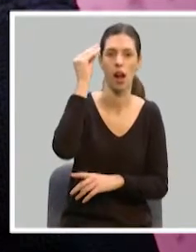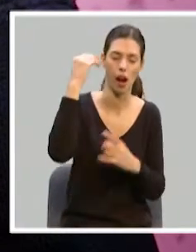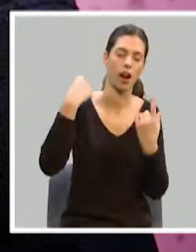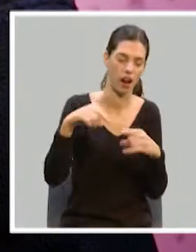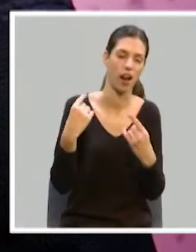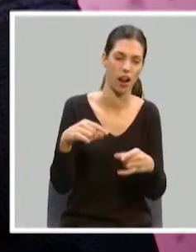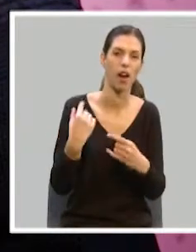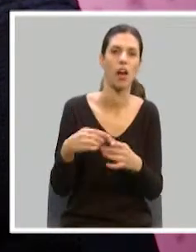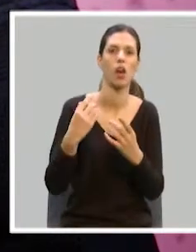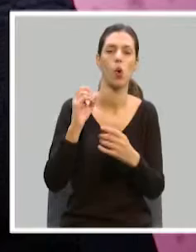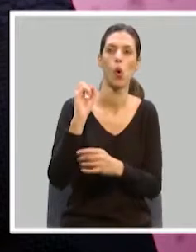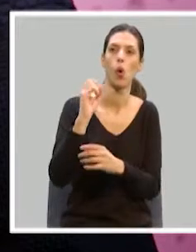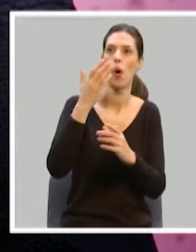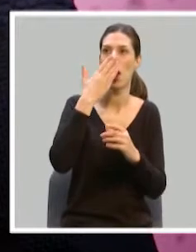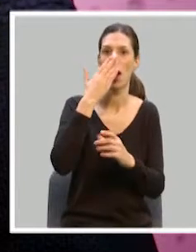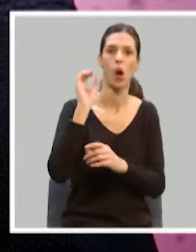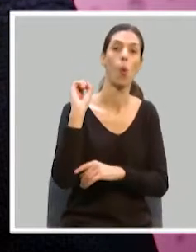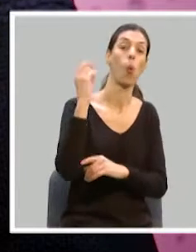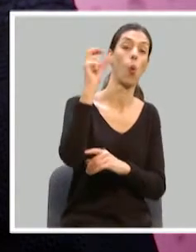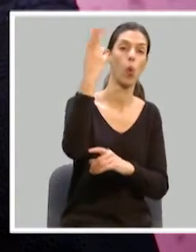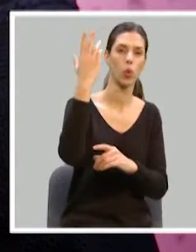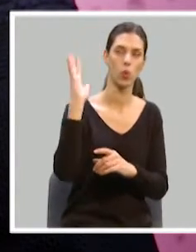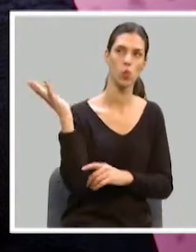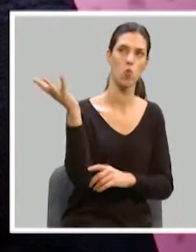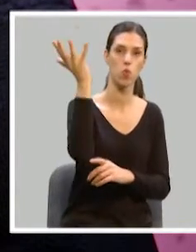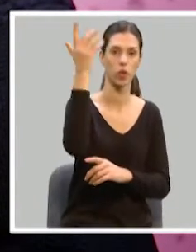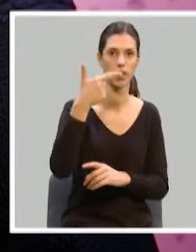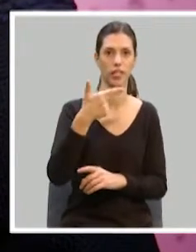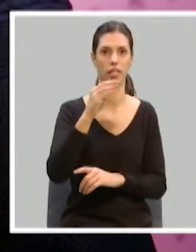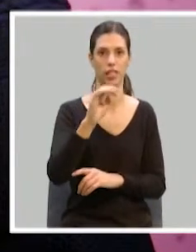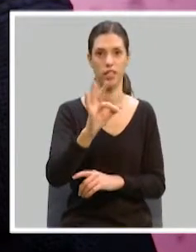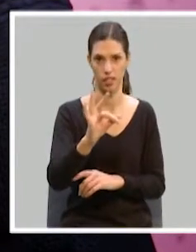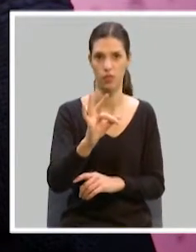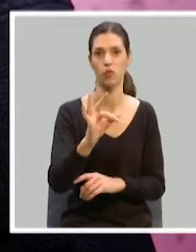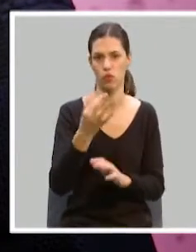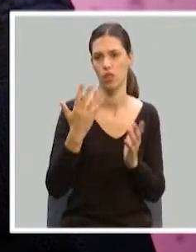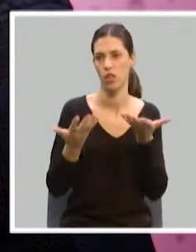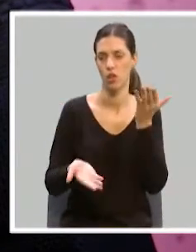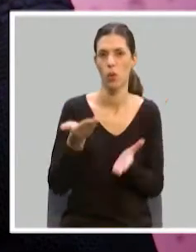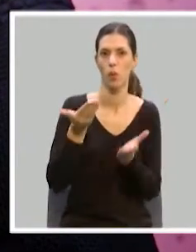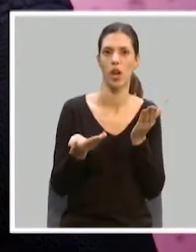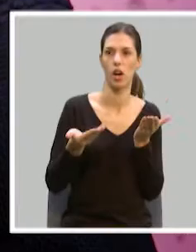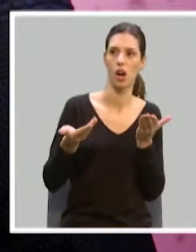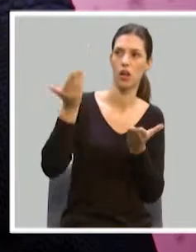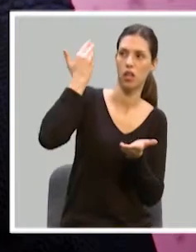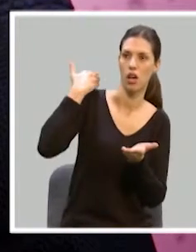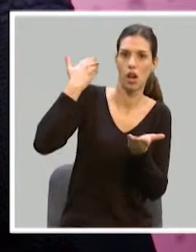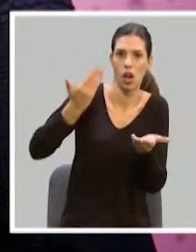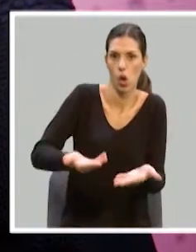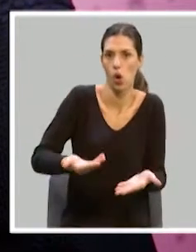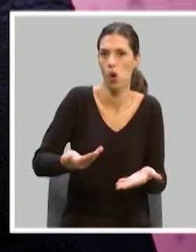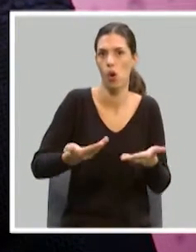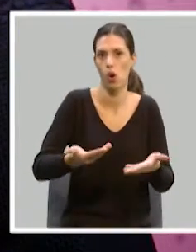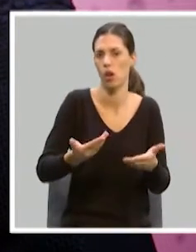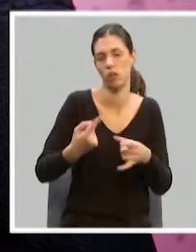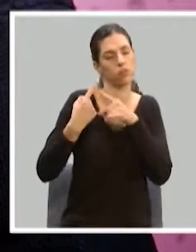época de Ouro da tsf e que incomparavelmente diferente daquela